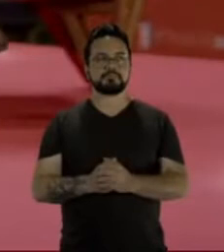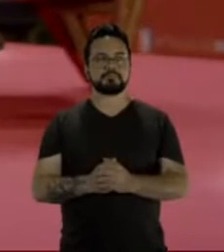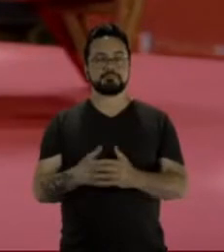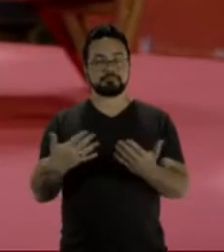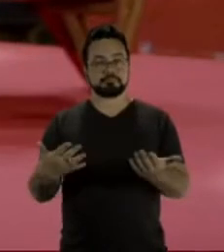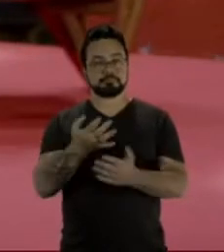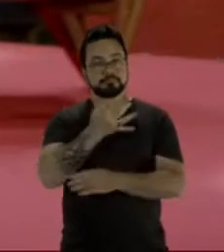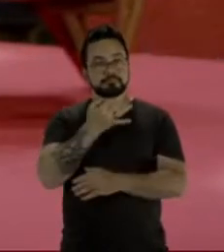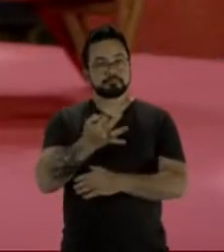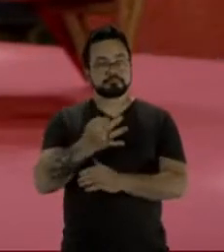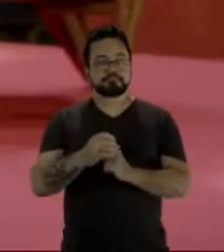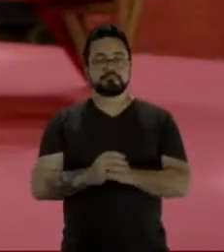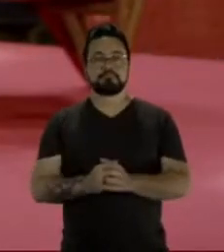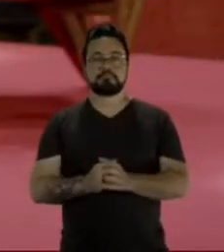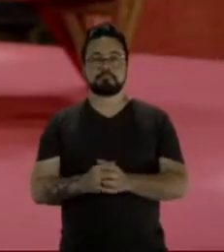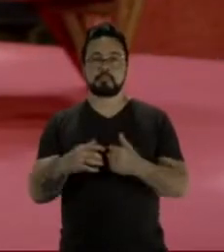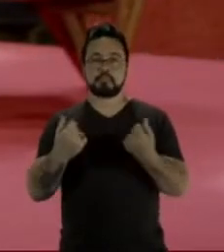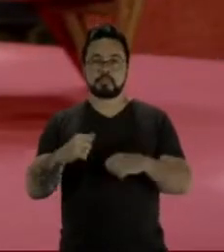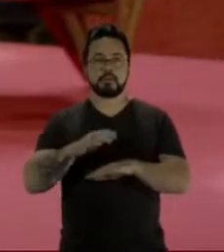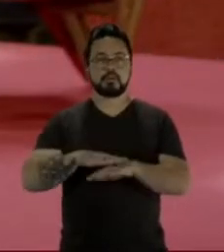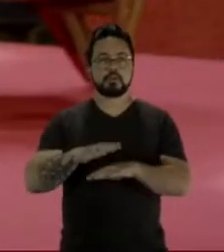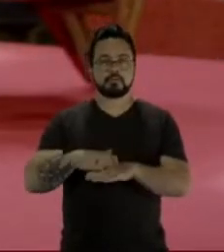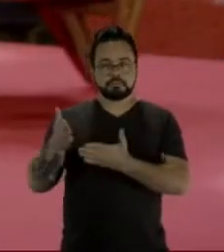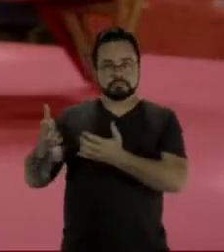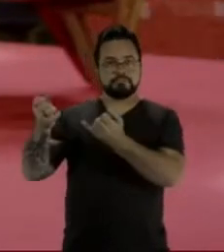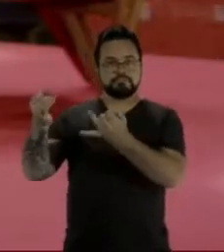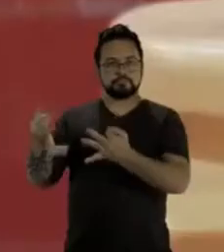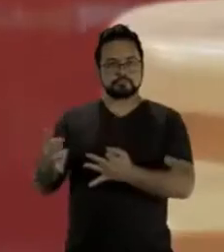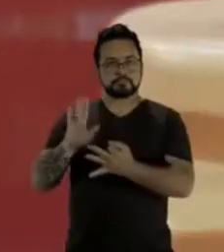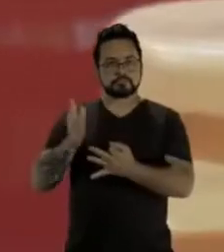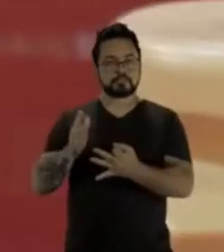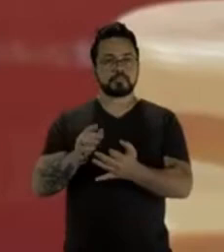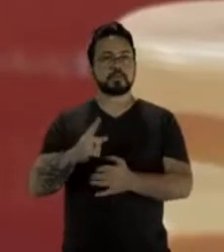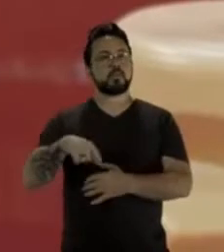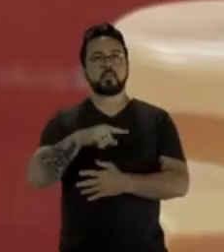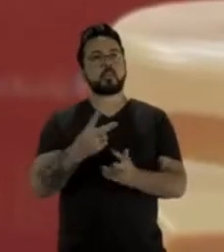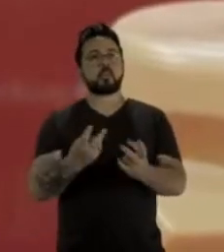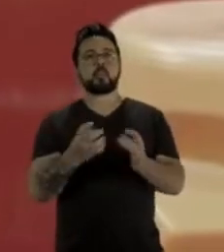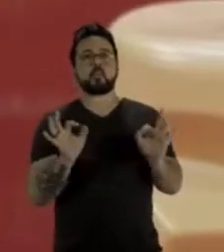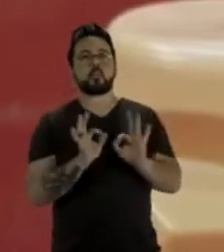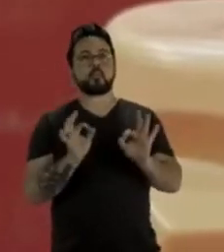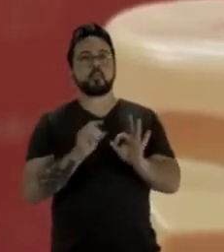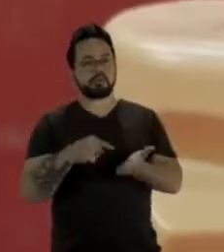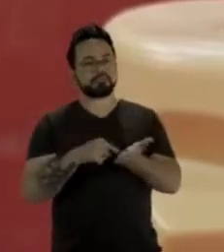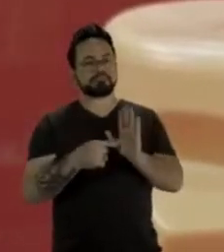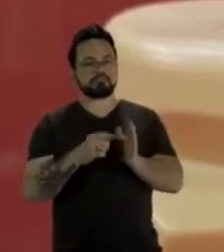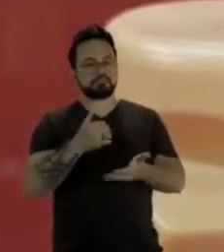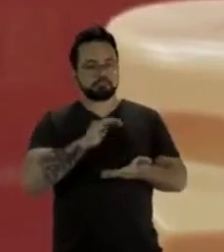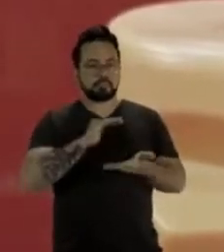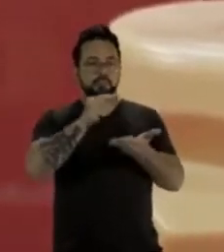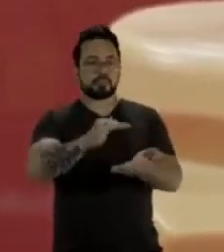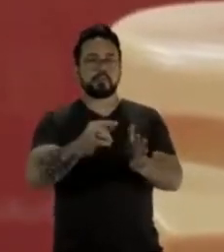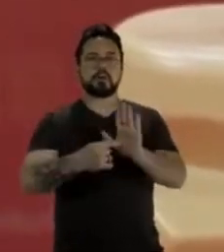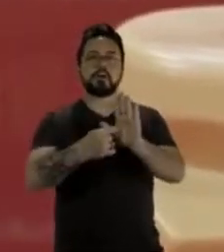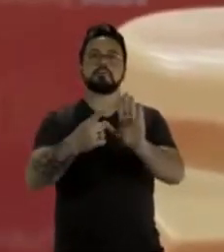eu acho que é muito de fazer isso que a Gadu fez aqui, por exemplo. É uma coisa que ninguém ia ter notado se ela não tivesse trago, sabe? Se ela